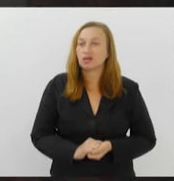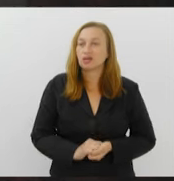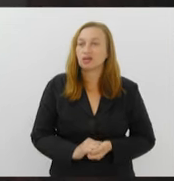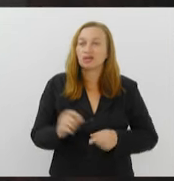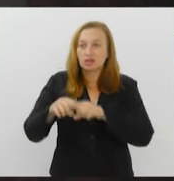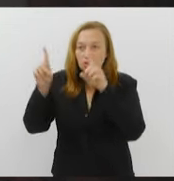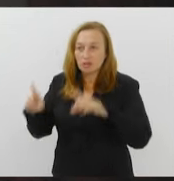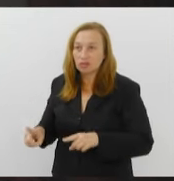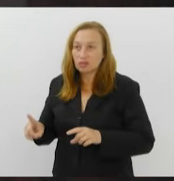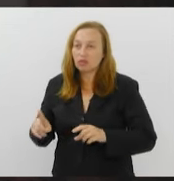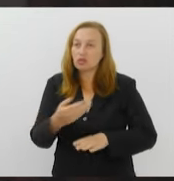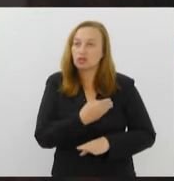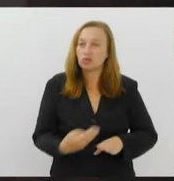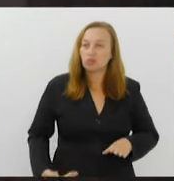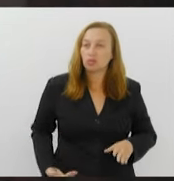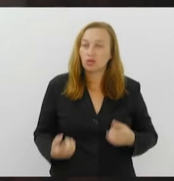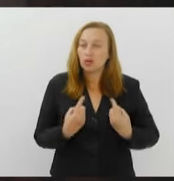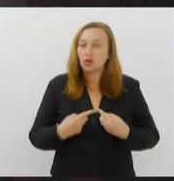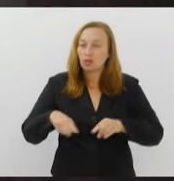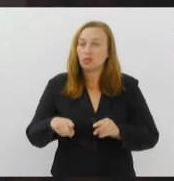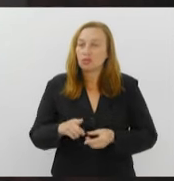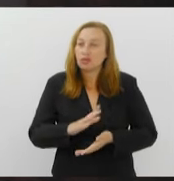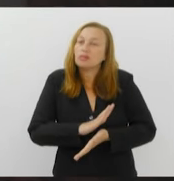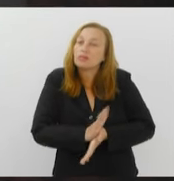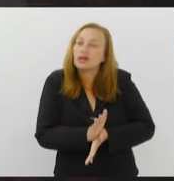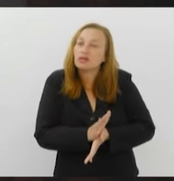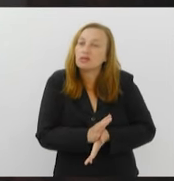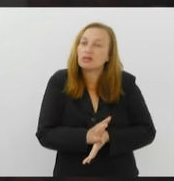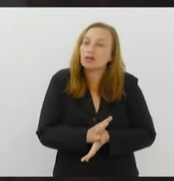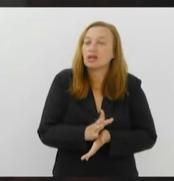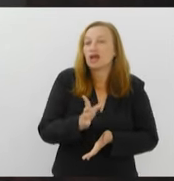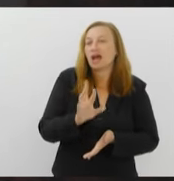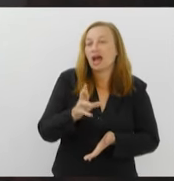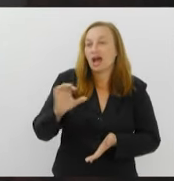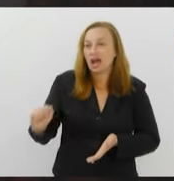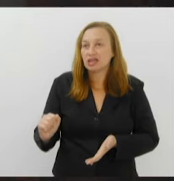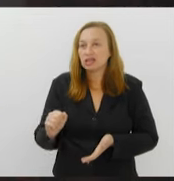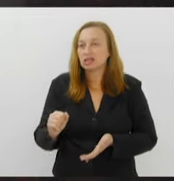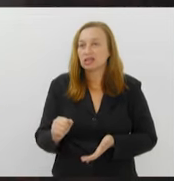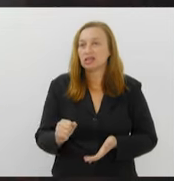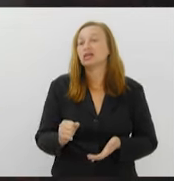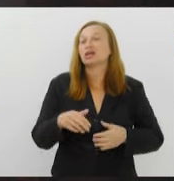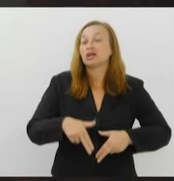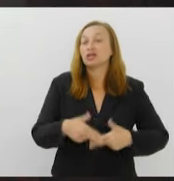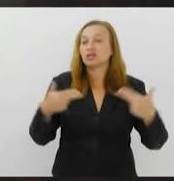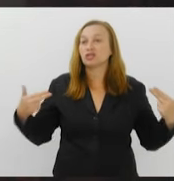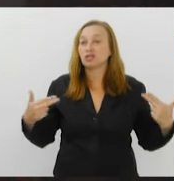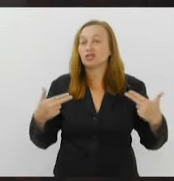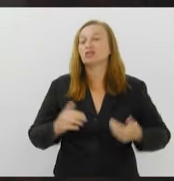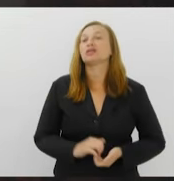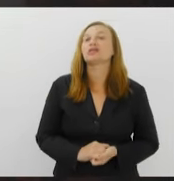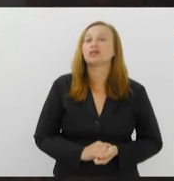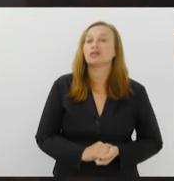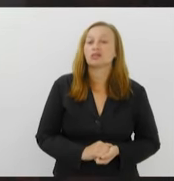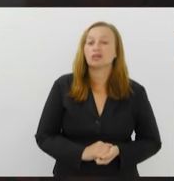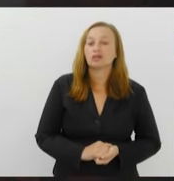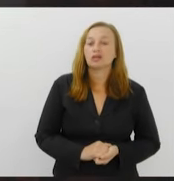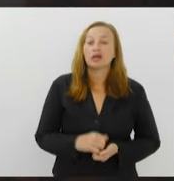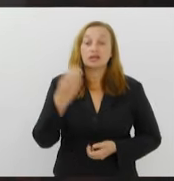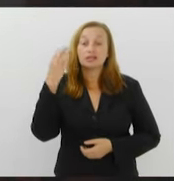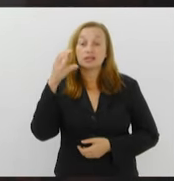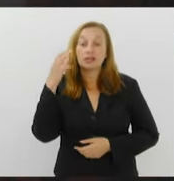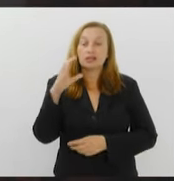Servidores Públicos, de Combate às Discriminações e Preconceitos de Raça, Cor, Etnia, Religião e Procedência Nacional, de